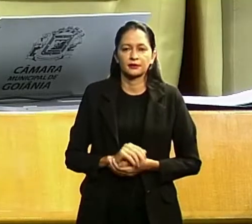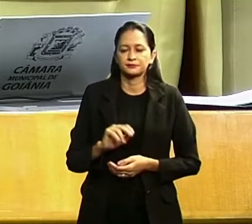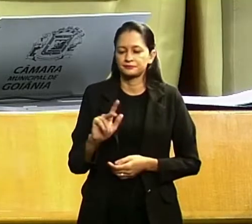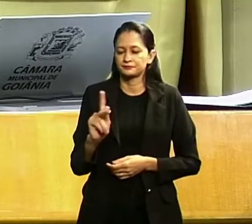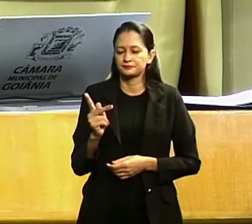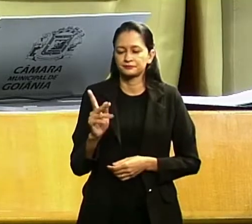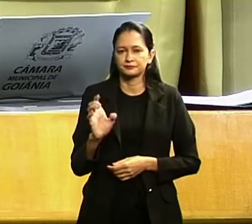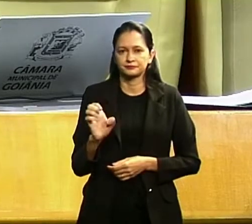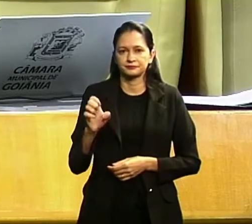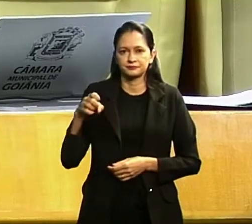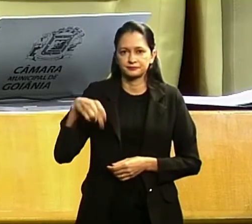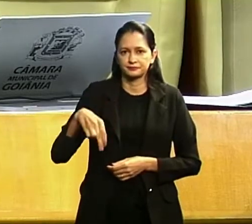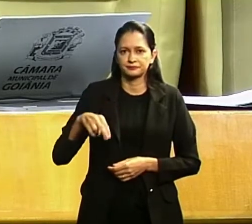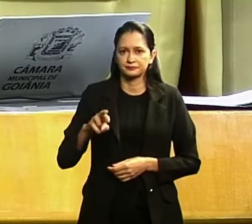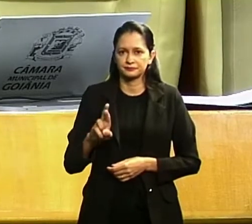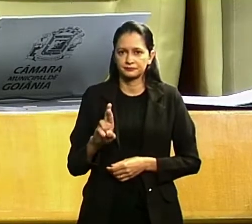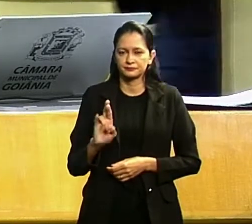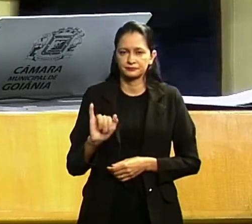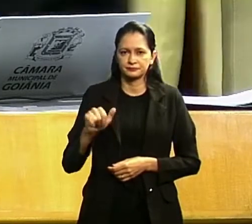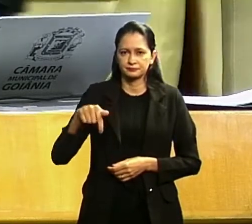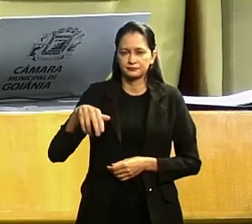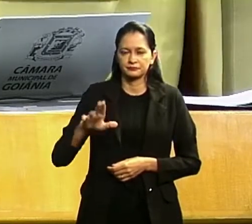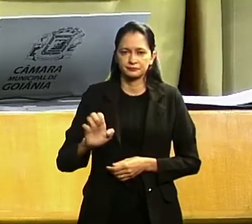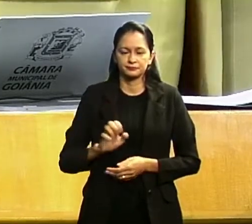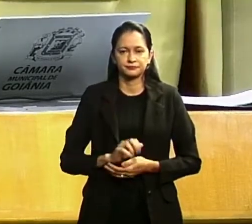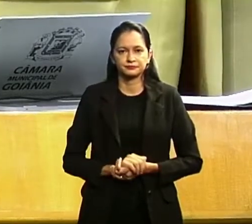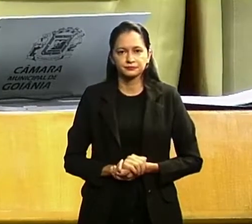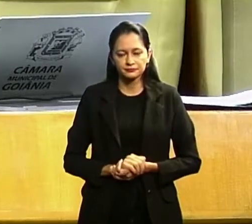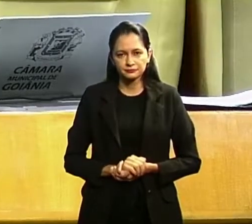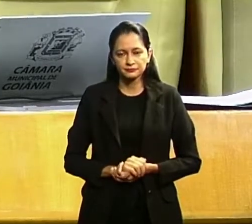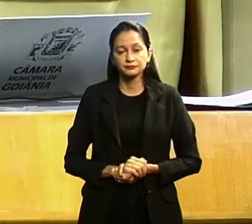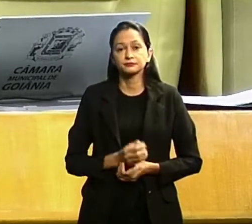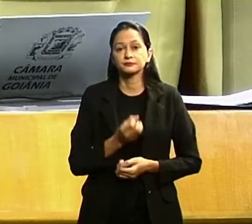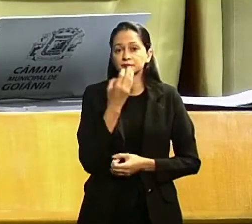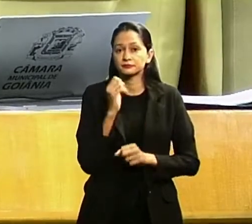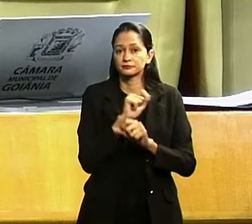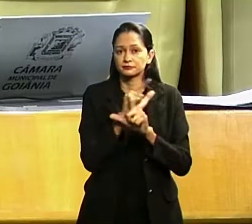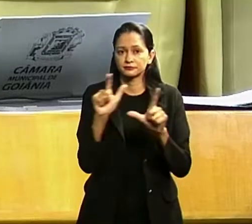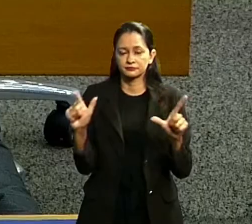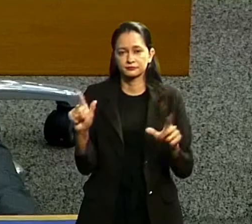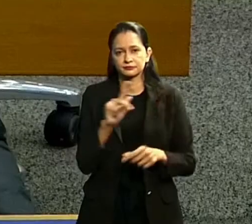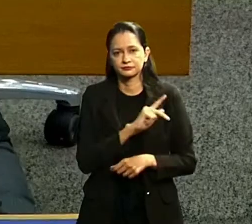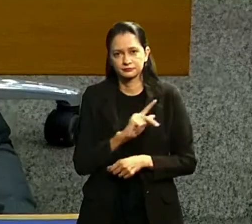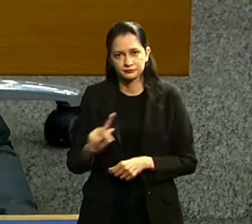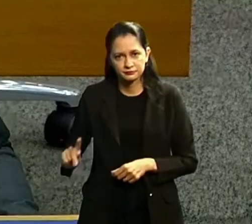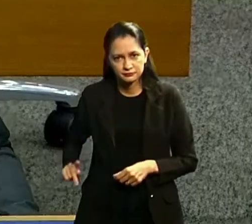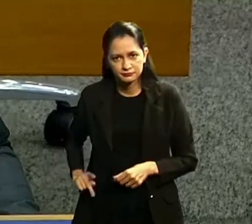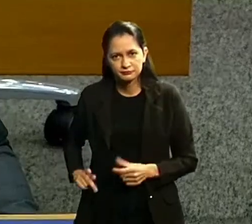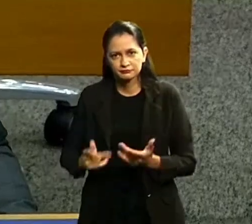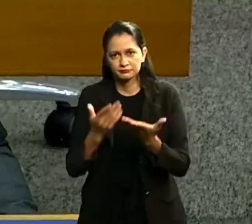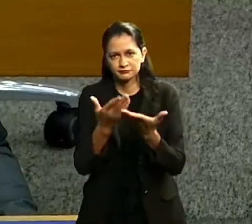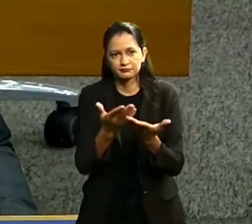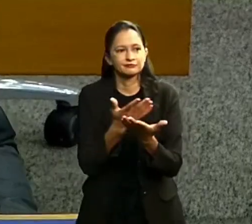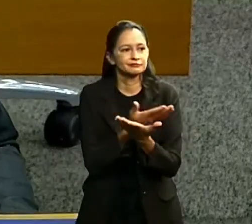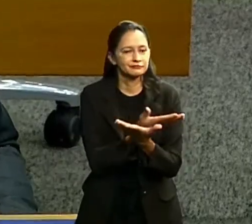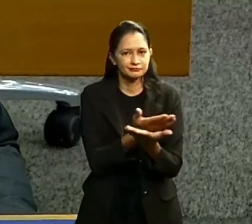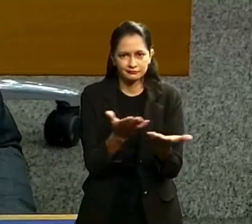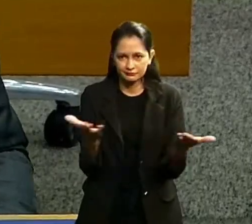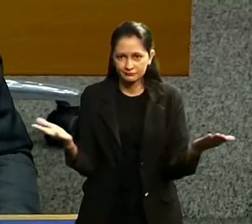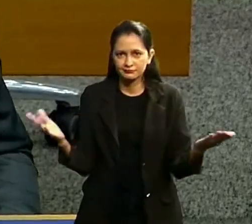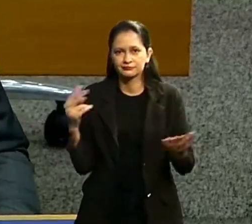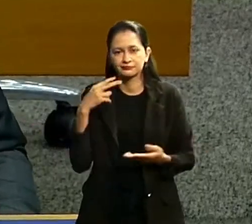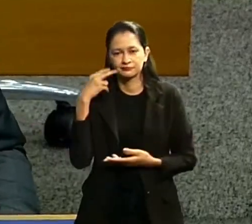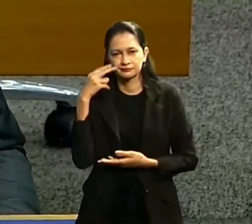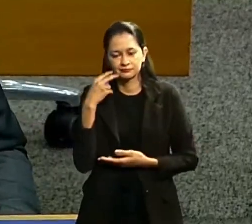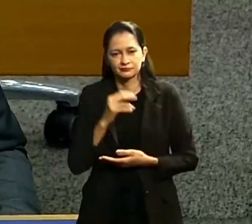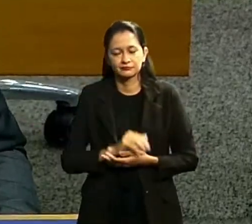Henrique Alves, pela ordem. Em seguida, vereadora Lucila do Recanto. Bom dia, presidente Clécio. Bom dia, demais pares desta